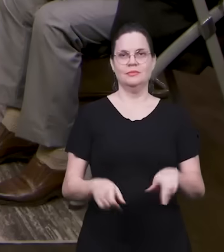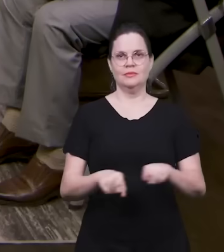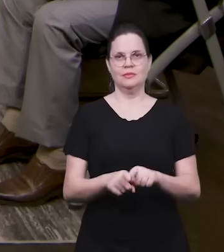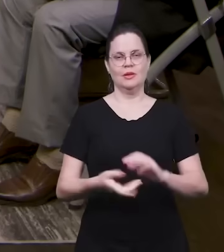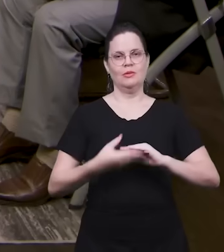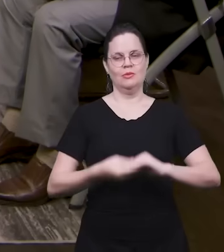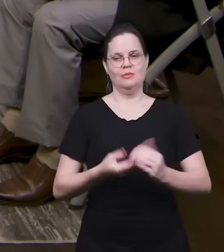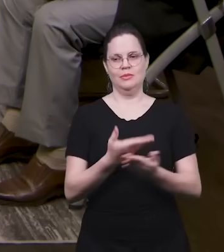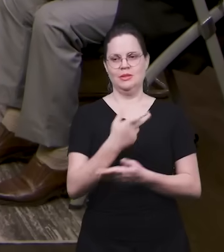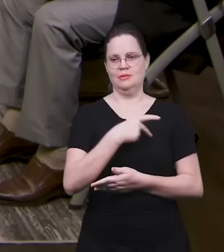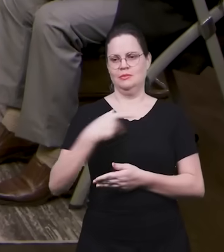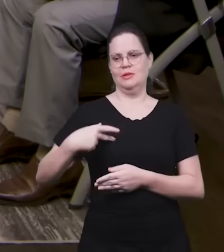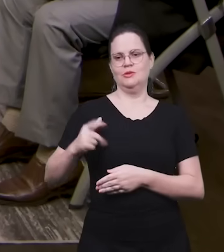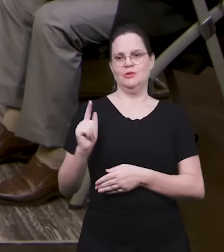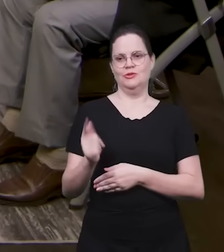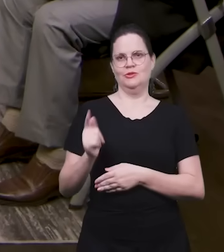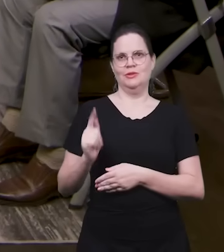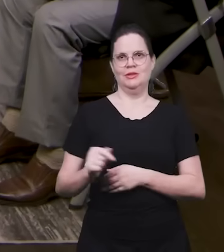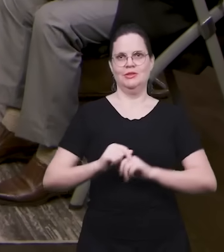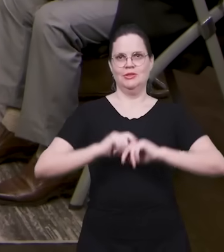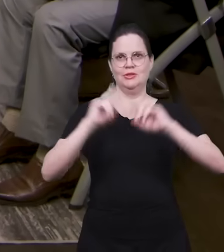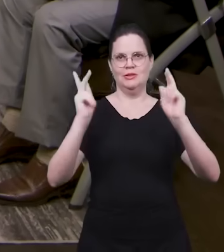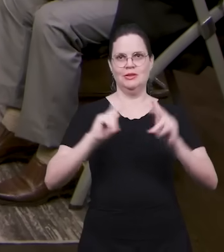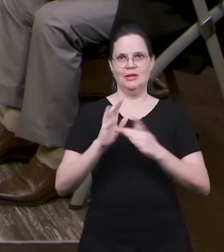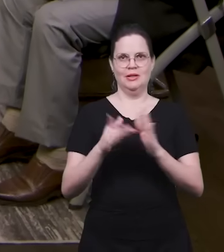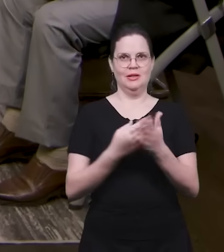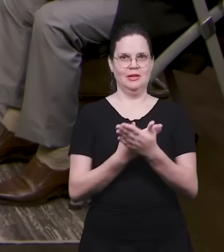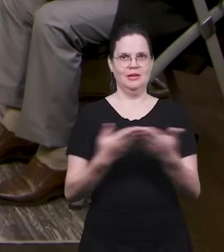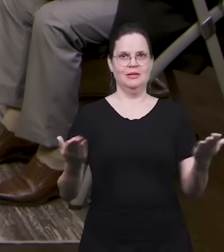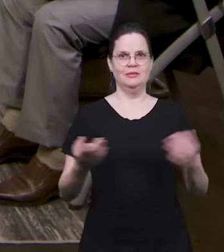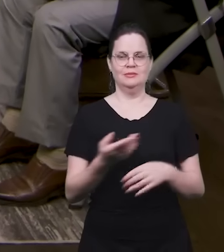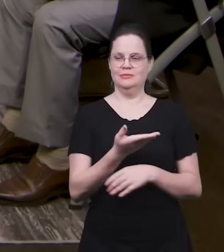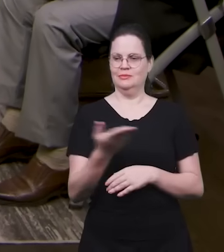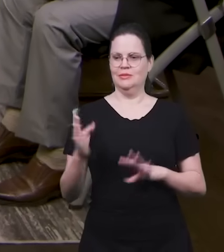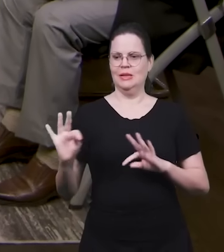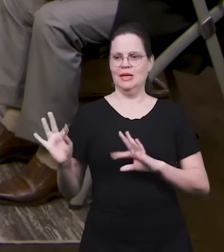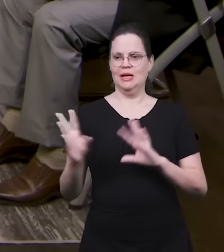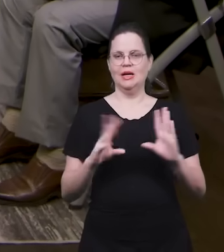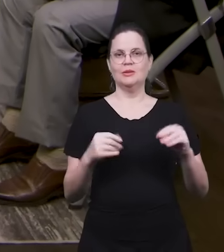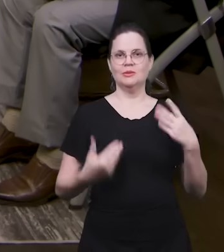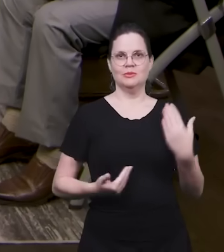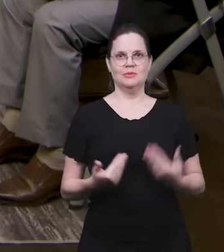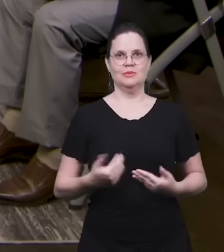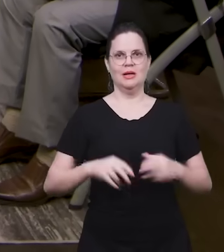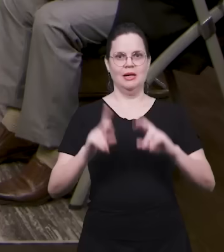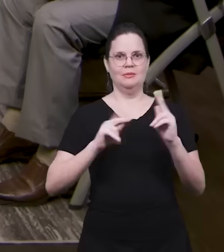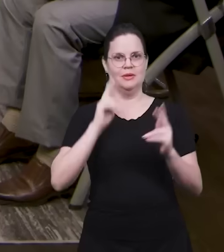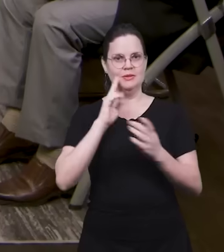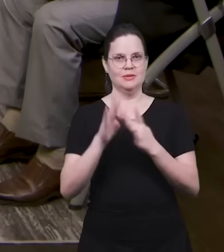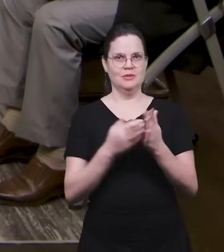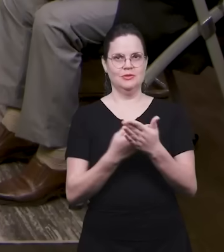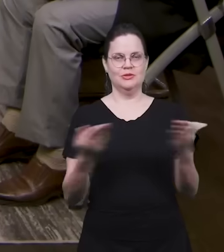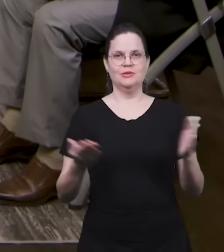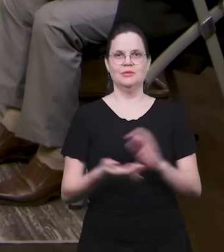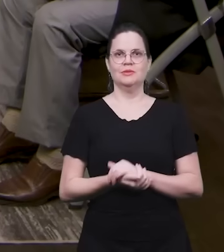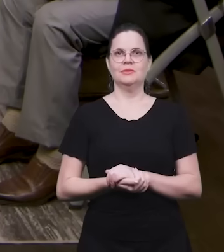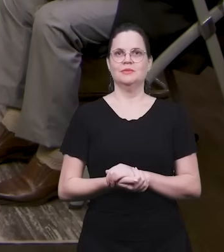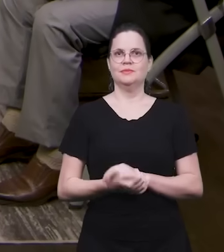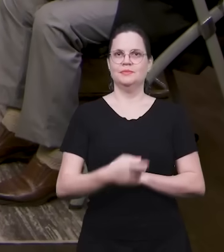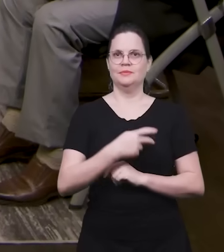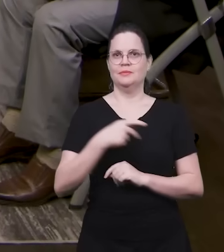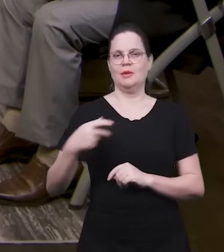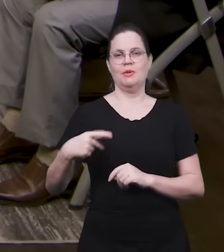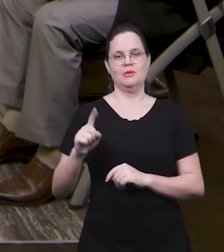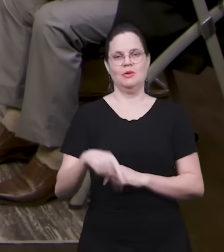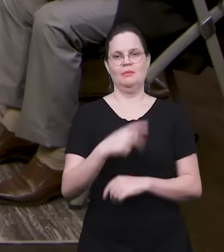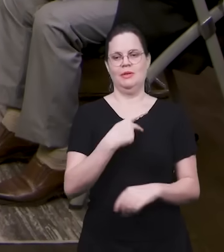eu quero começar cumprimentando o pastor Gedeuti. Todos a paz do Senhor, a você, a todos os demais, os nossos queridos ouvintes. Amém.